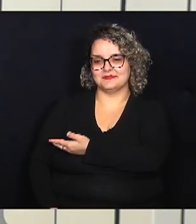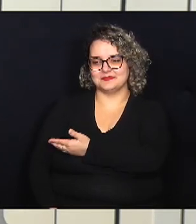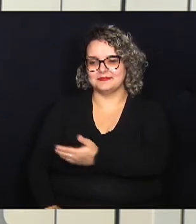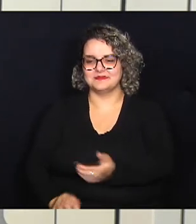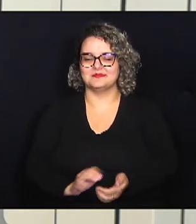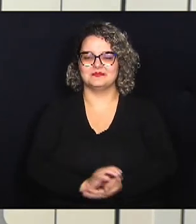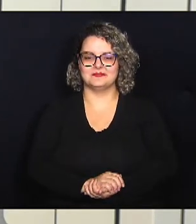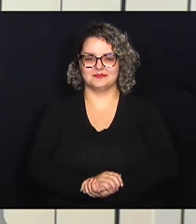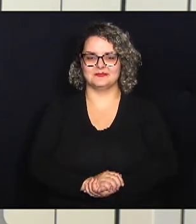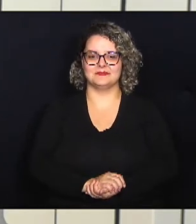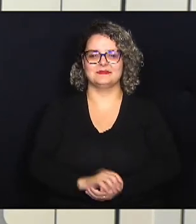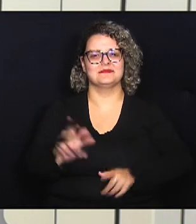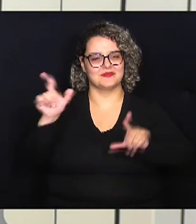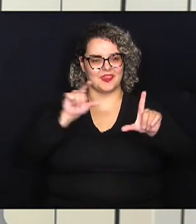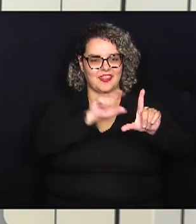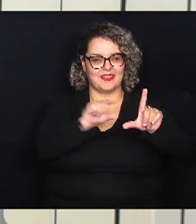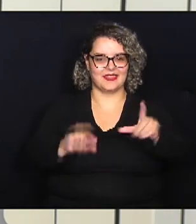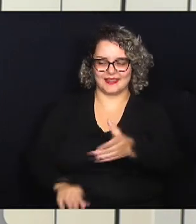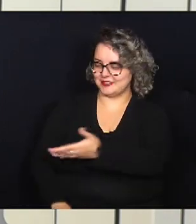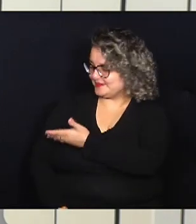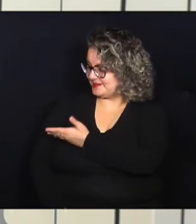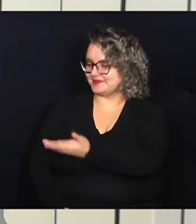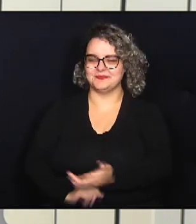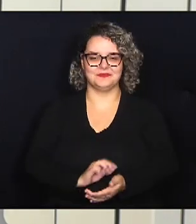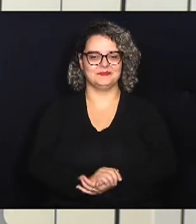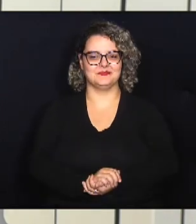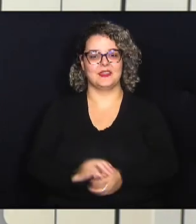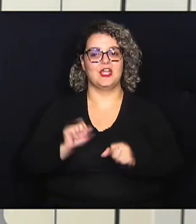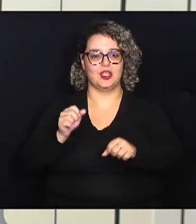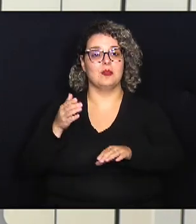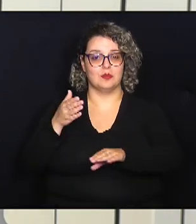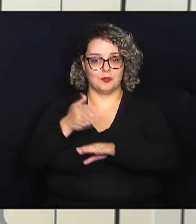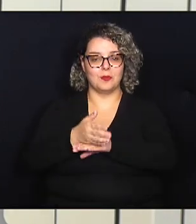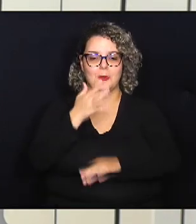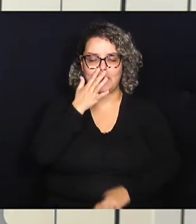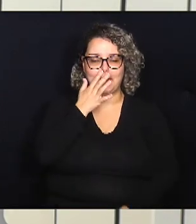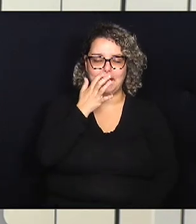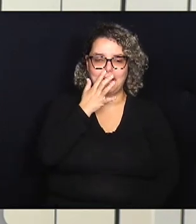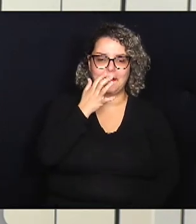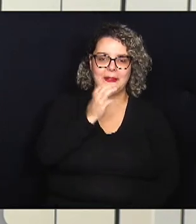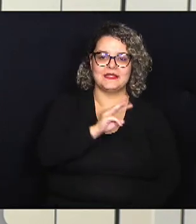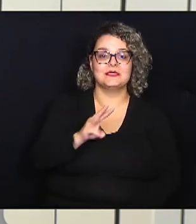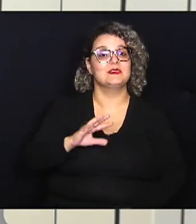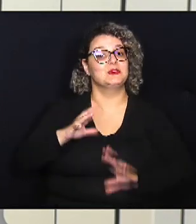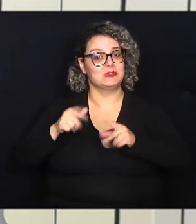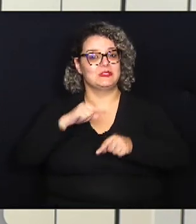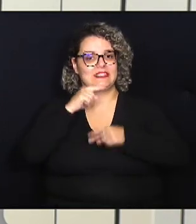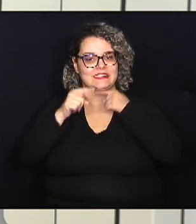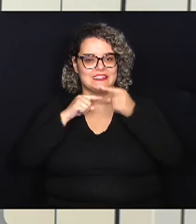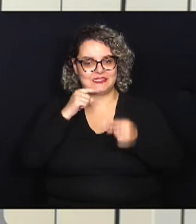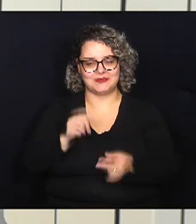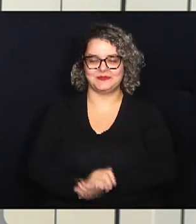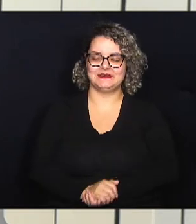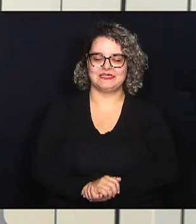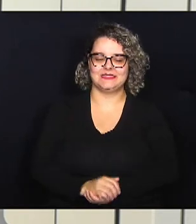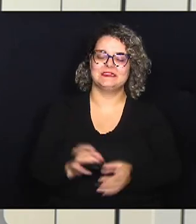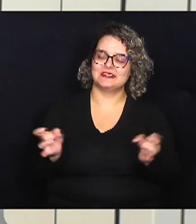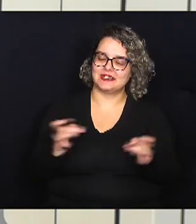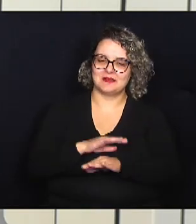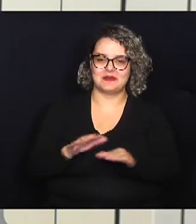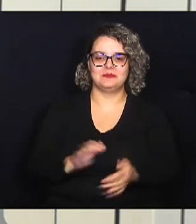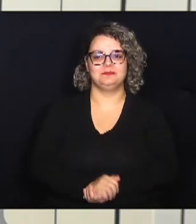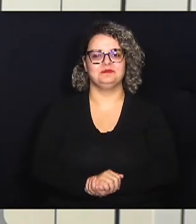.campinas.sp.gov.br. O site está aqui embaixo da sua tela e você pode entrar no site e tirar todas as dúvidas. Olha só,